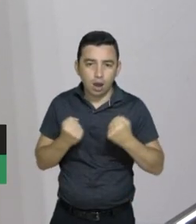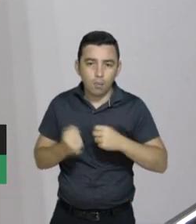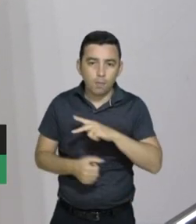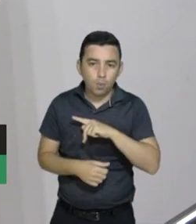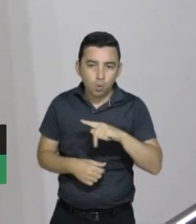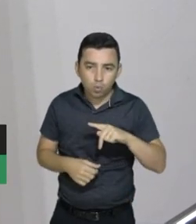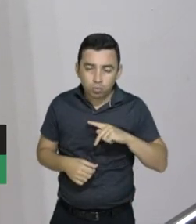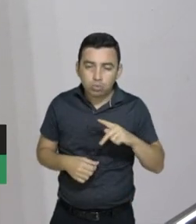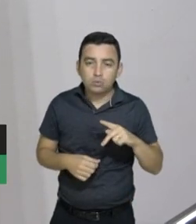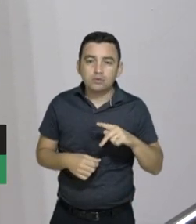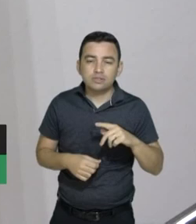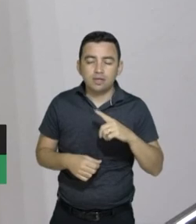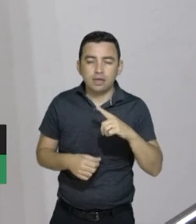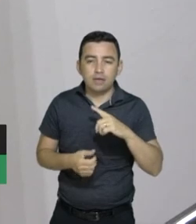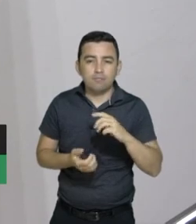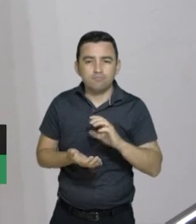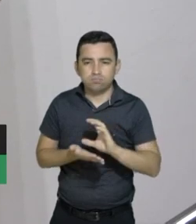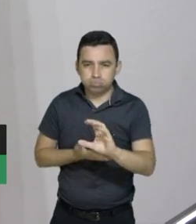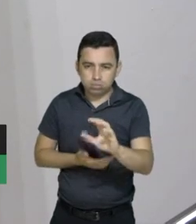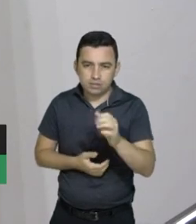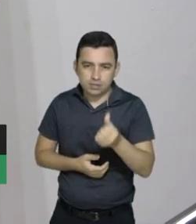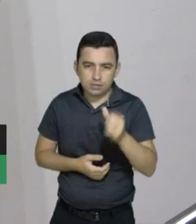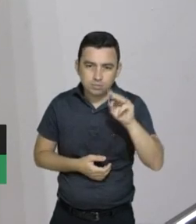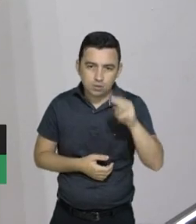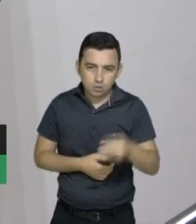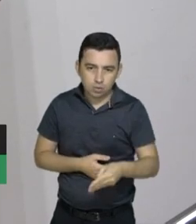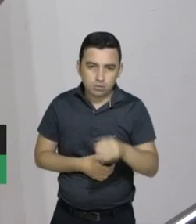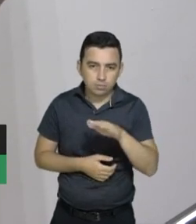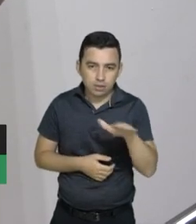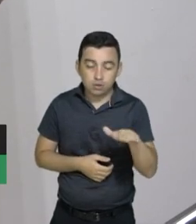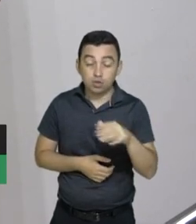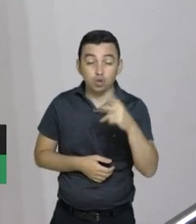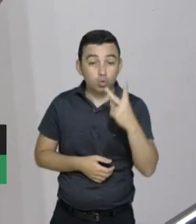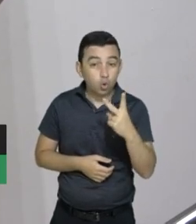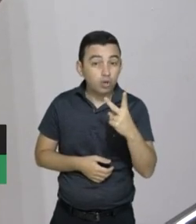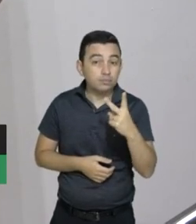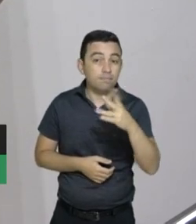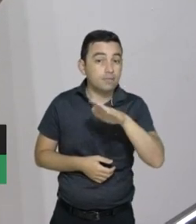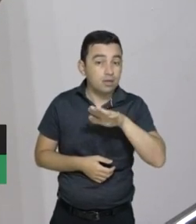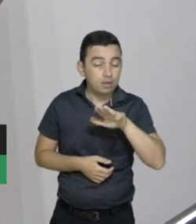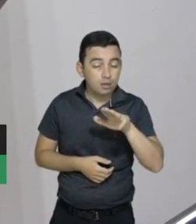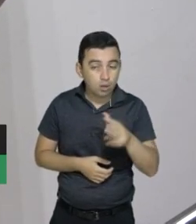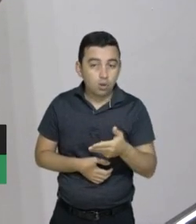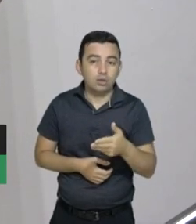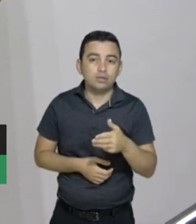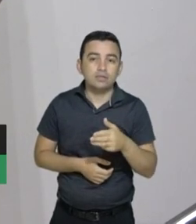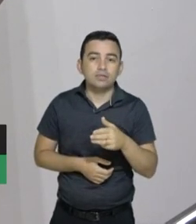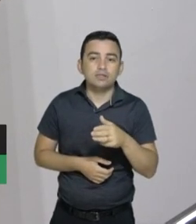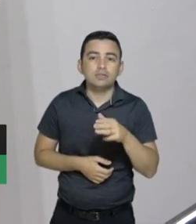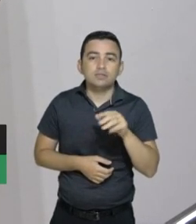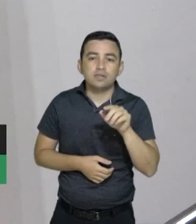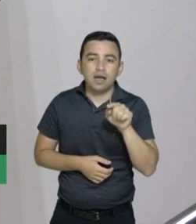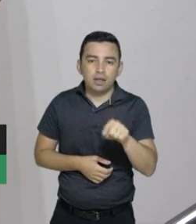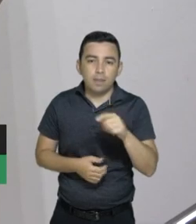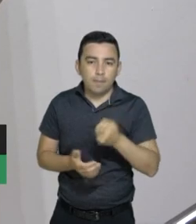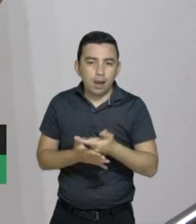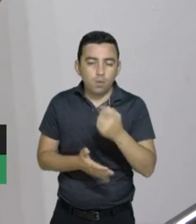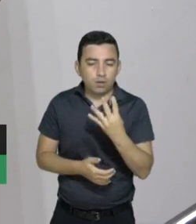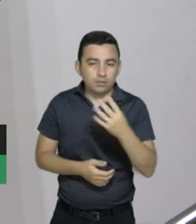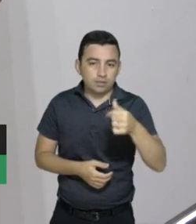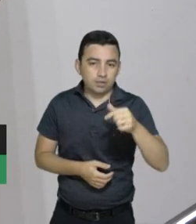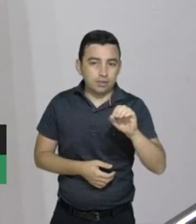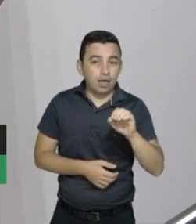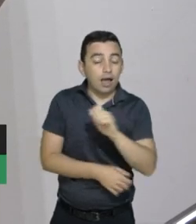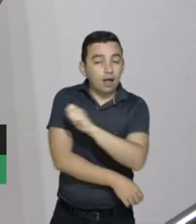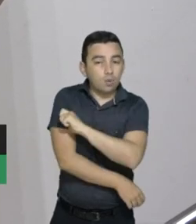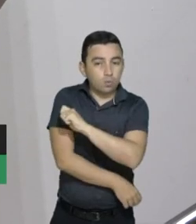6 milhões e meio da bolsa estudante cerca de 2 milhões e meio foram pagos a 470 alunos que recebiam